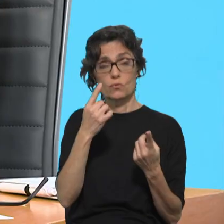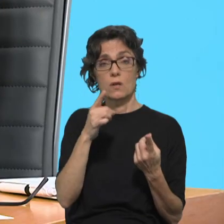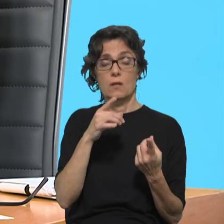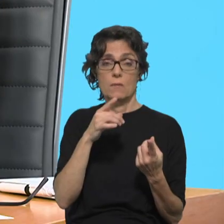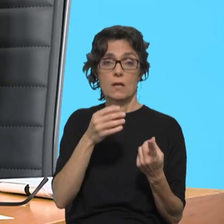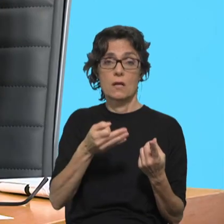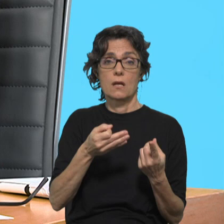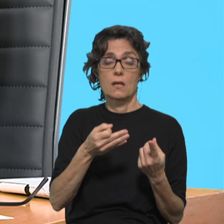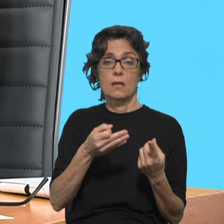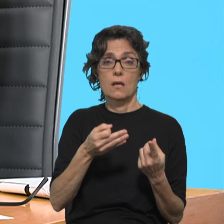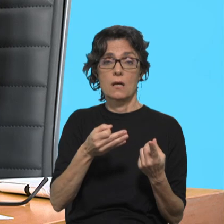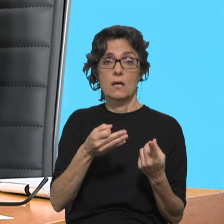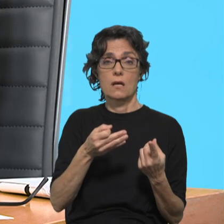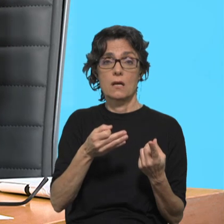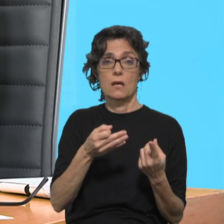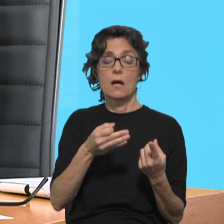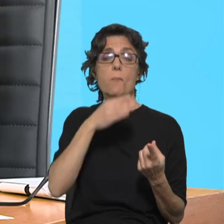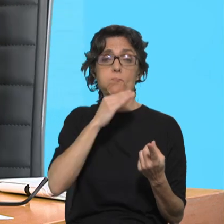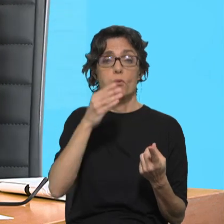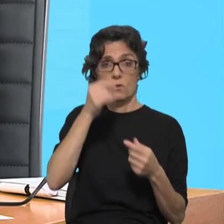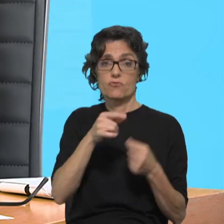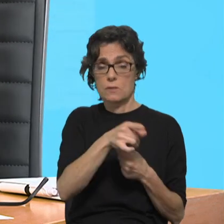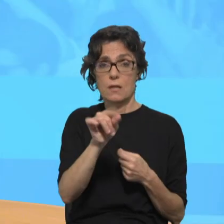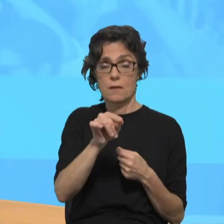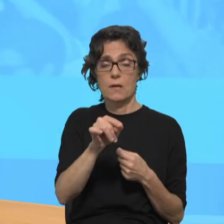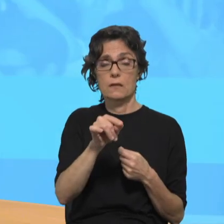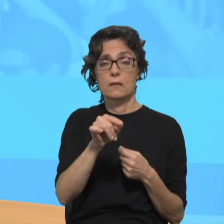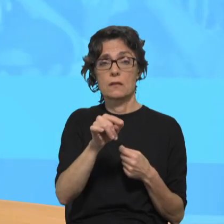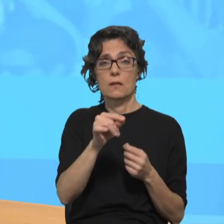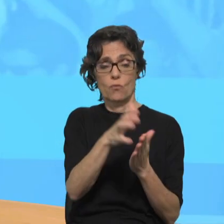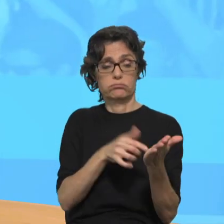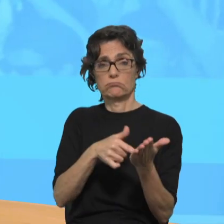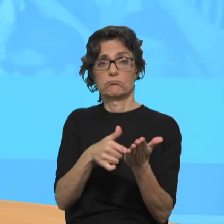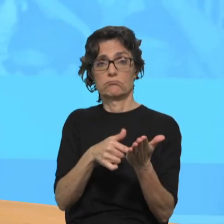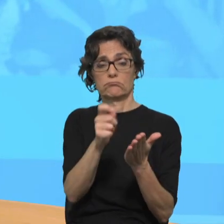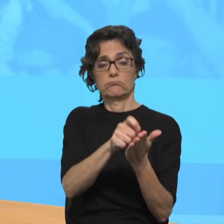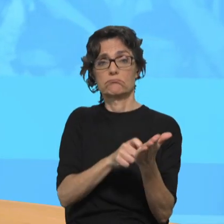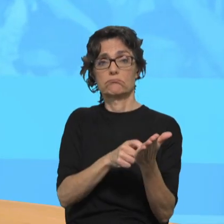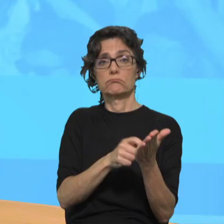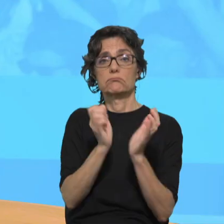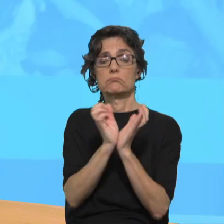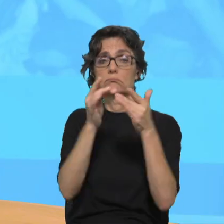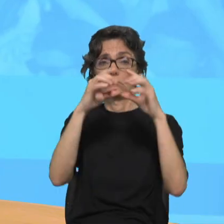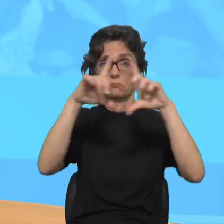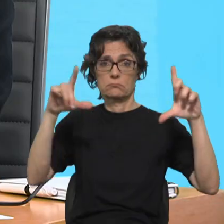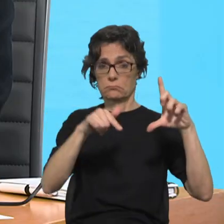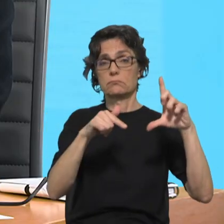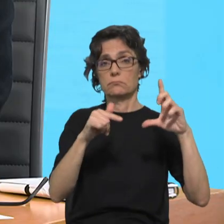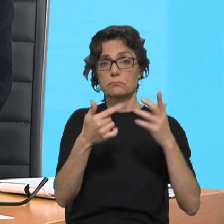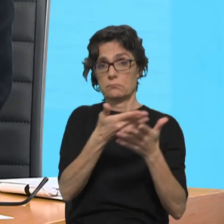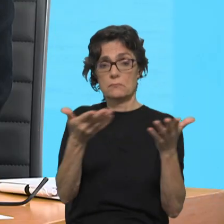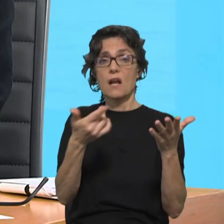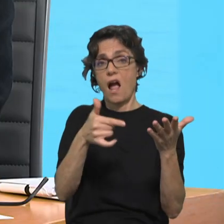Judiciária, e sentenças ou processos que estão em investigação, basta consultar as páginas da internet da Polícia Judiciária, onde recorrentemente